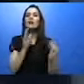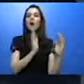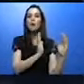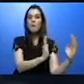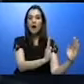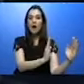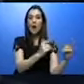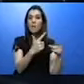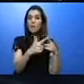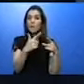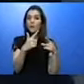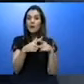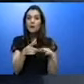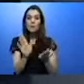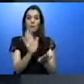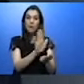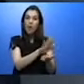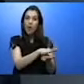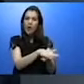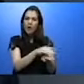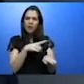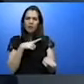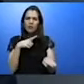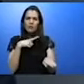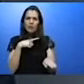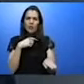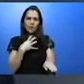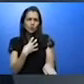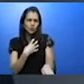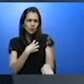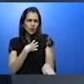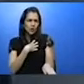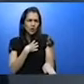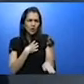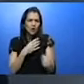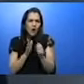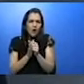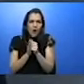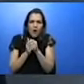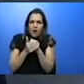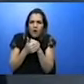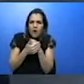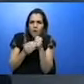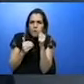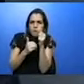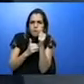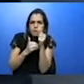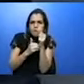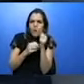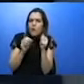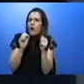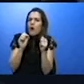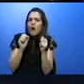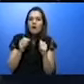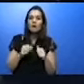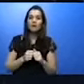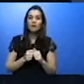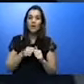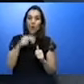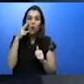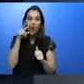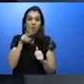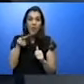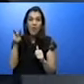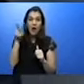Lisa tem um ar misterioso? Vocês acham que ela tem um olhar misterioso? É um olhar de uma